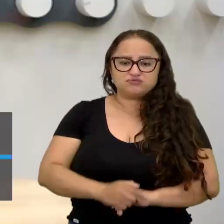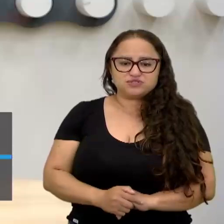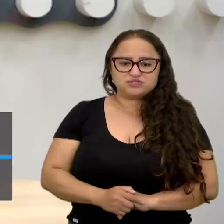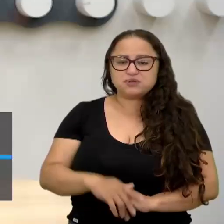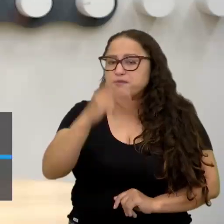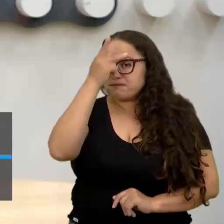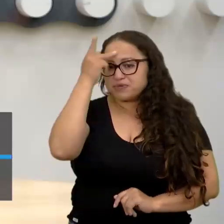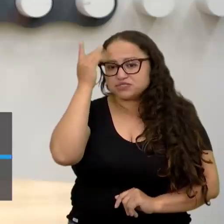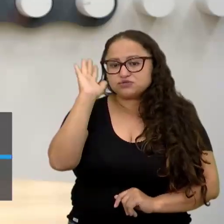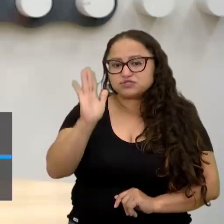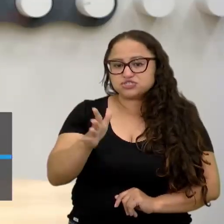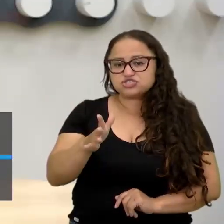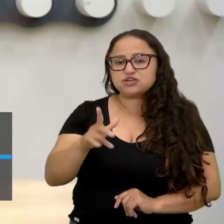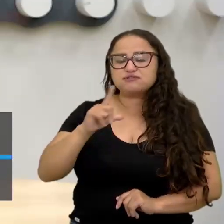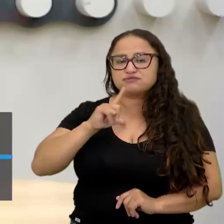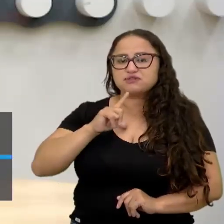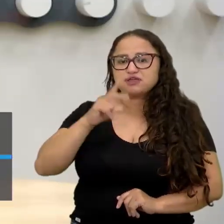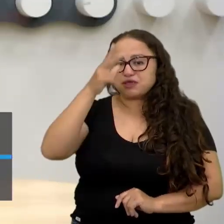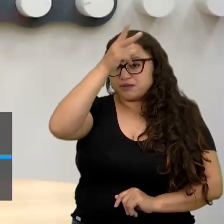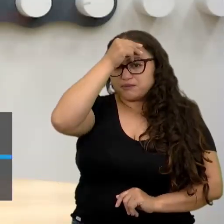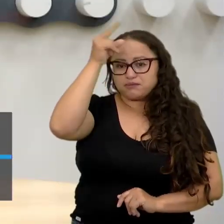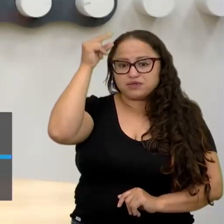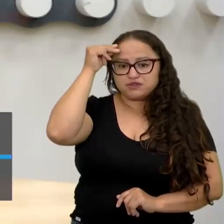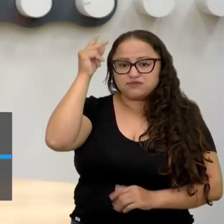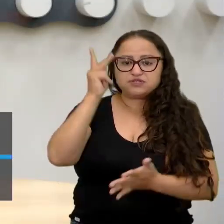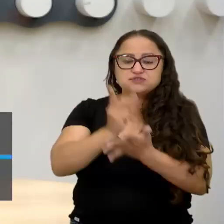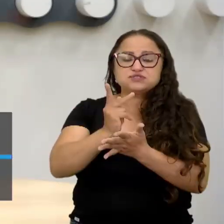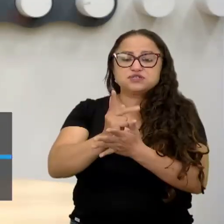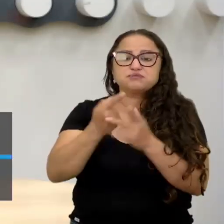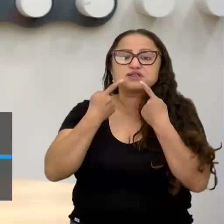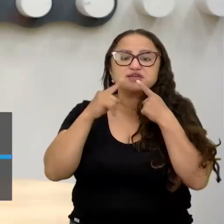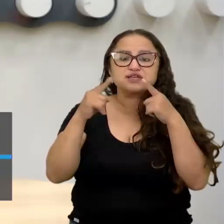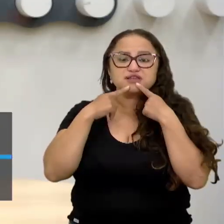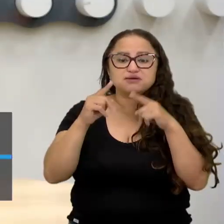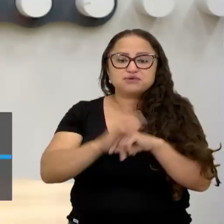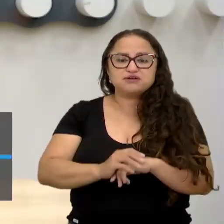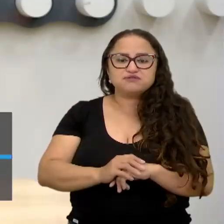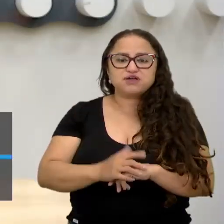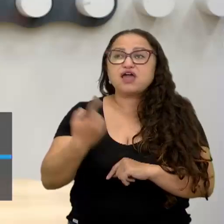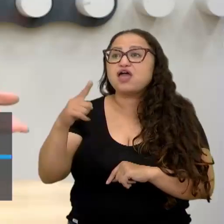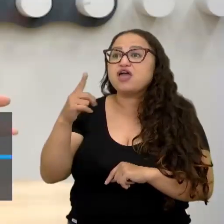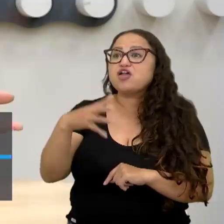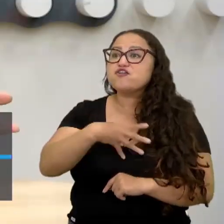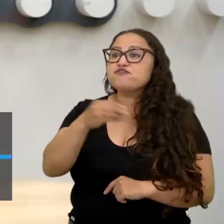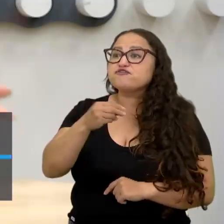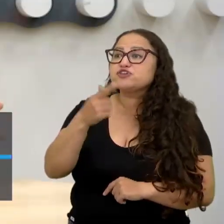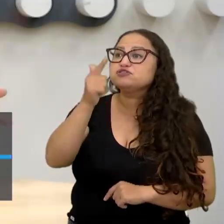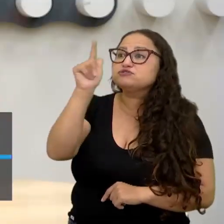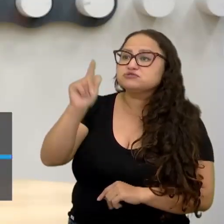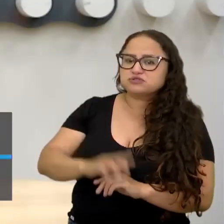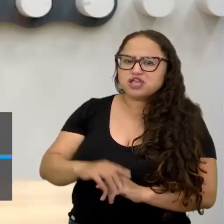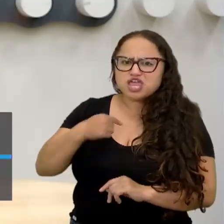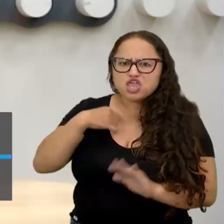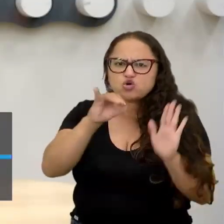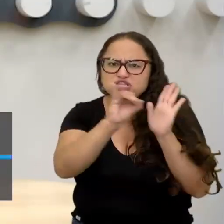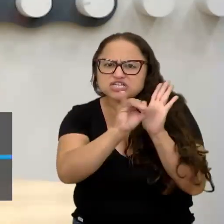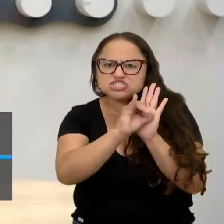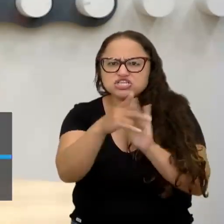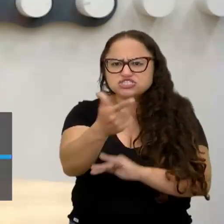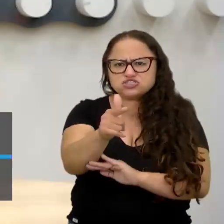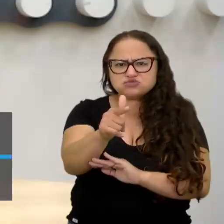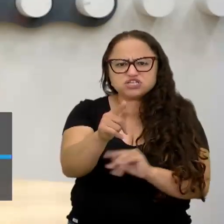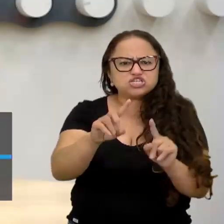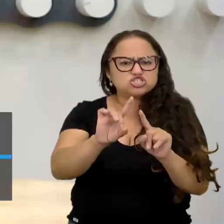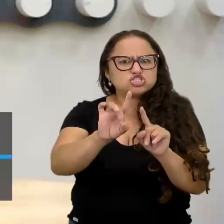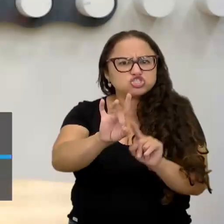foi prefeita aqui da cidade e tudo, e o filho dela reclamava muito. Porque, é filho da fulana, é filho da fulana. Eu falei, não tenho nome, eu não tenho identidade, eu sou filho dela, eu